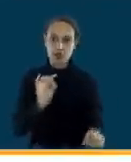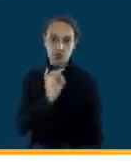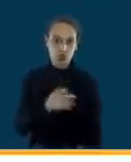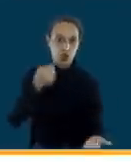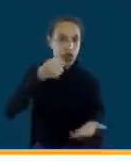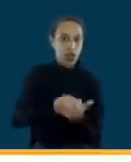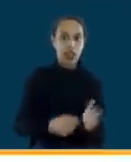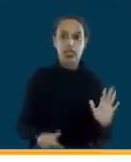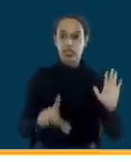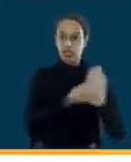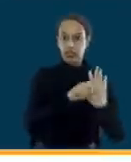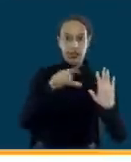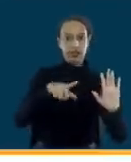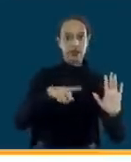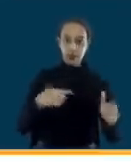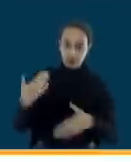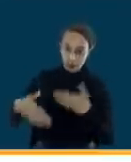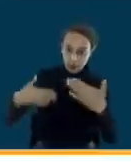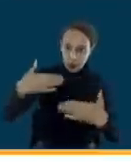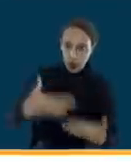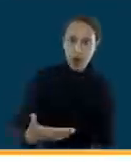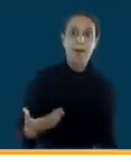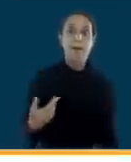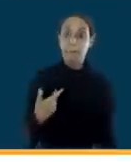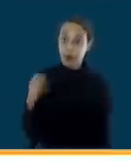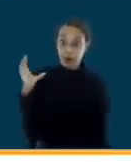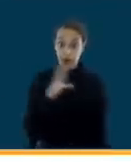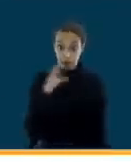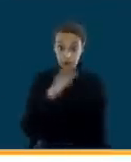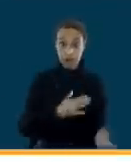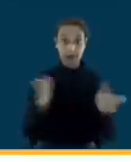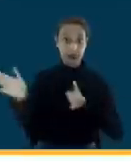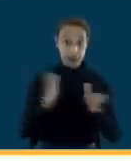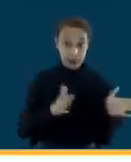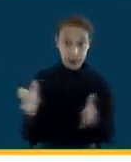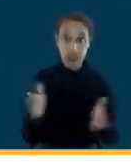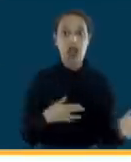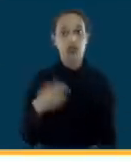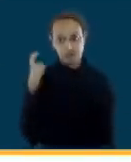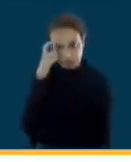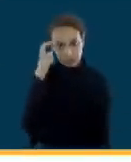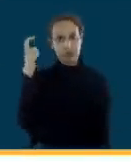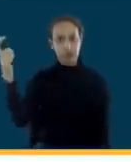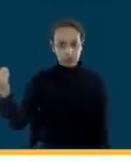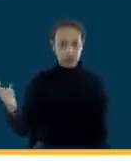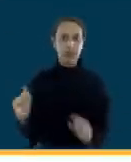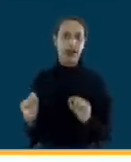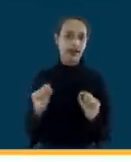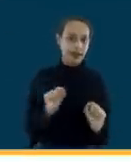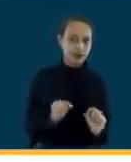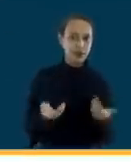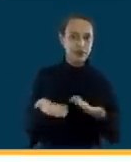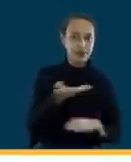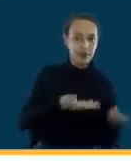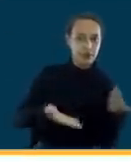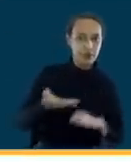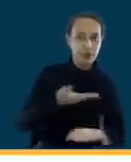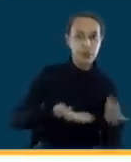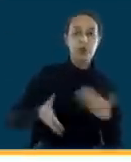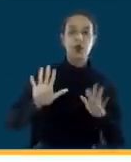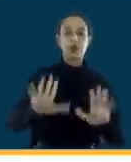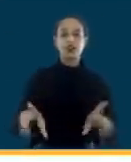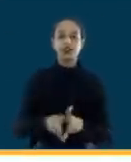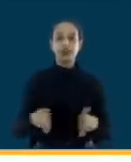que teve um processo muito célere, e muita sensibilidade, muita inteligência mesmo nessa articulação, mas